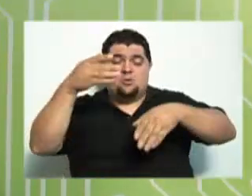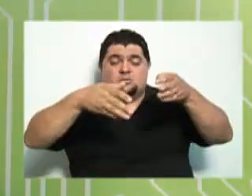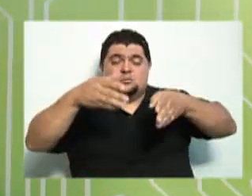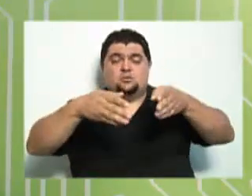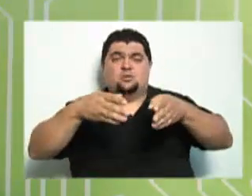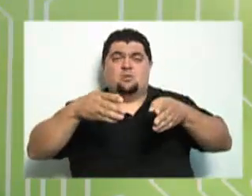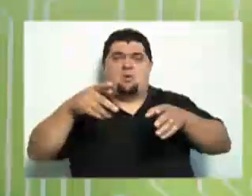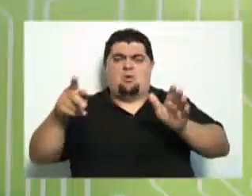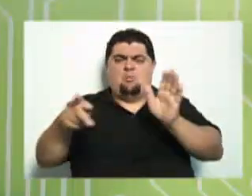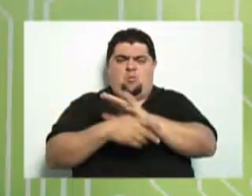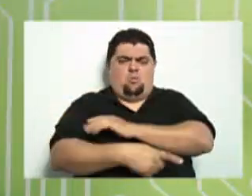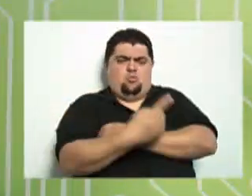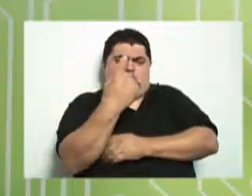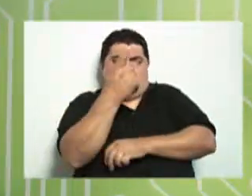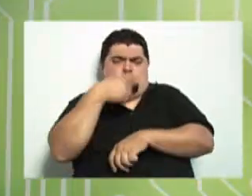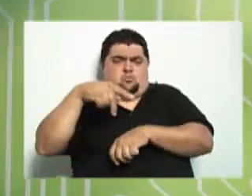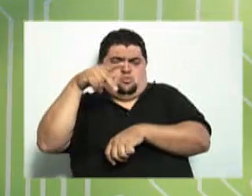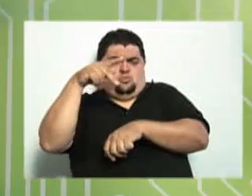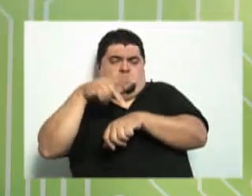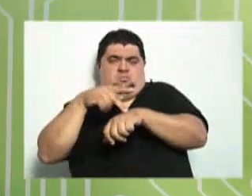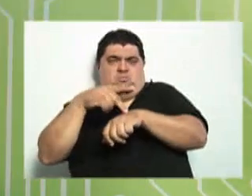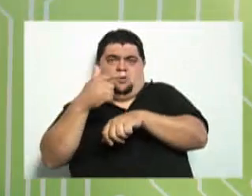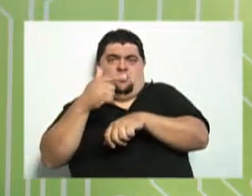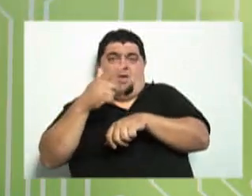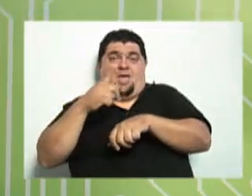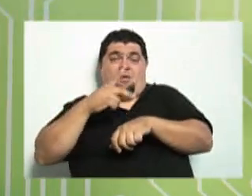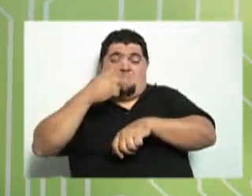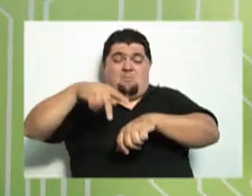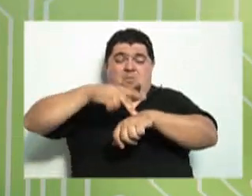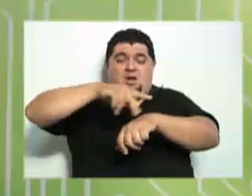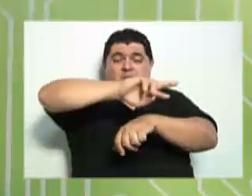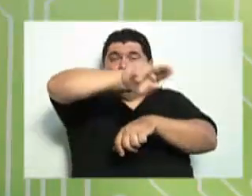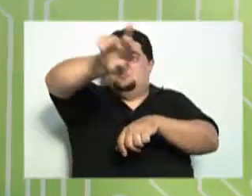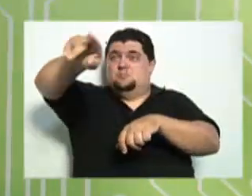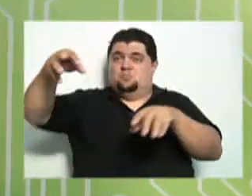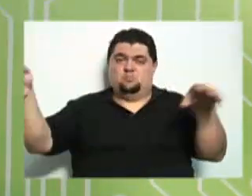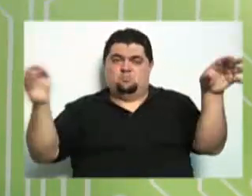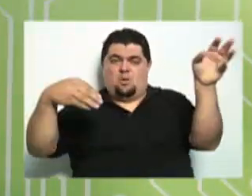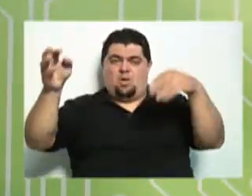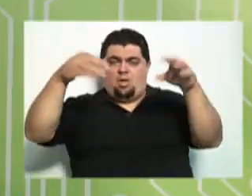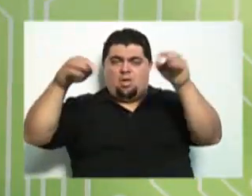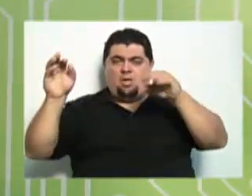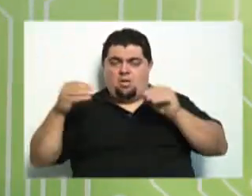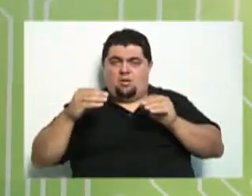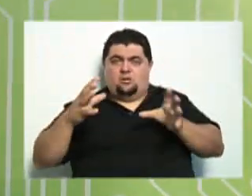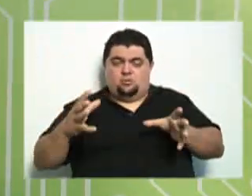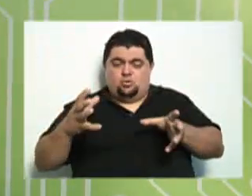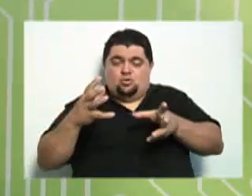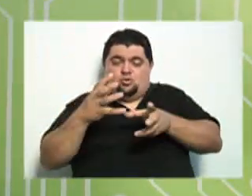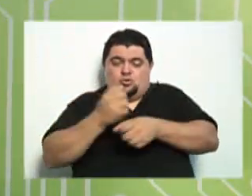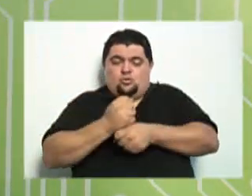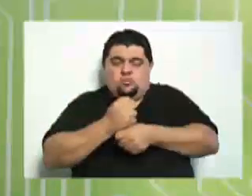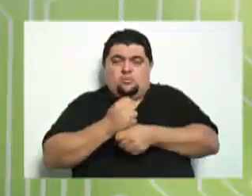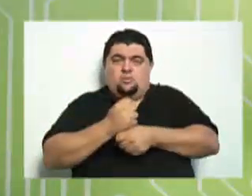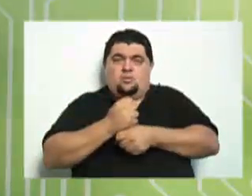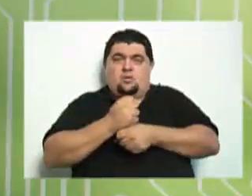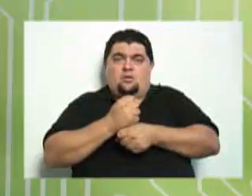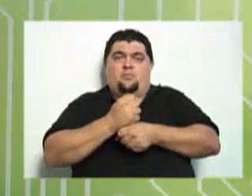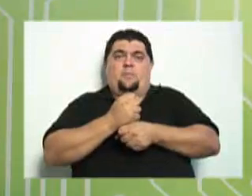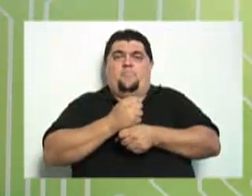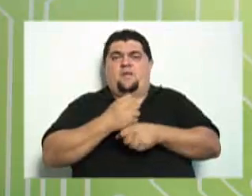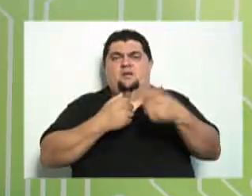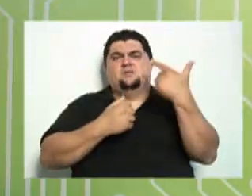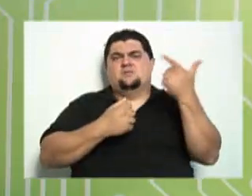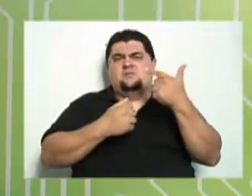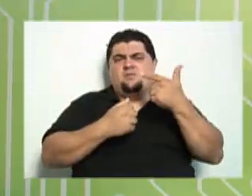único país. Ela é uma organização formada por várias nações. Ela está ligada a esse momento pós-Segunda Guerra Mundial, quando